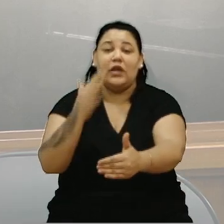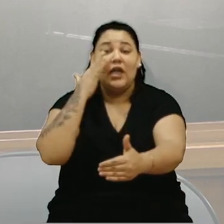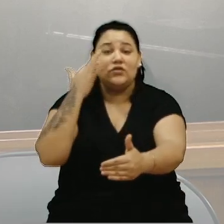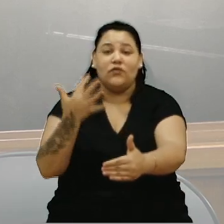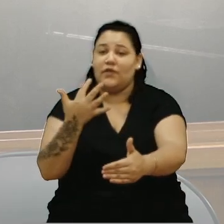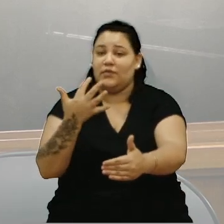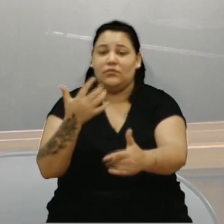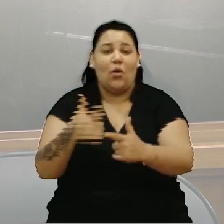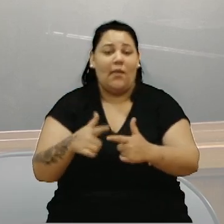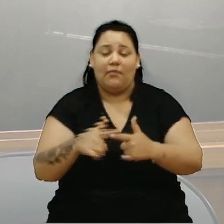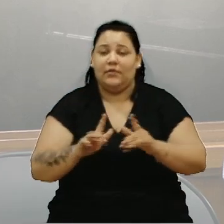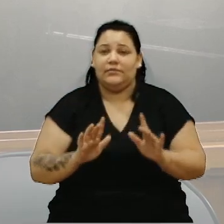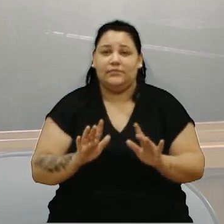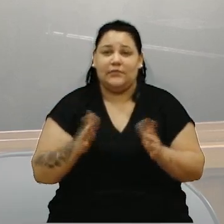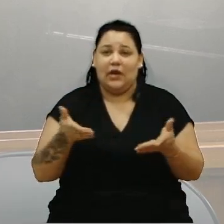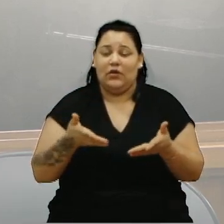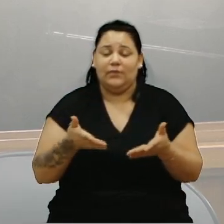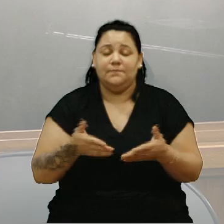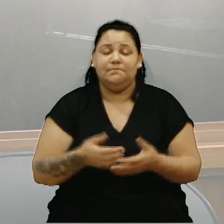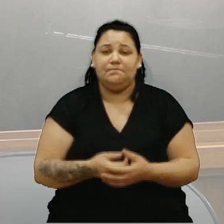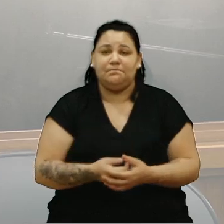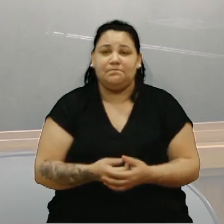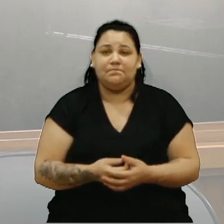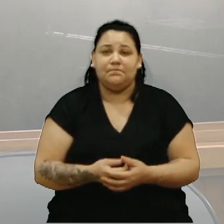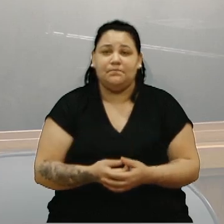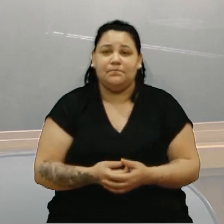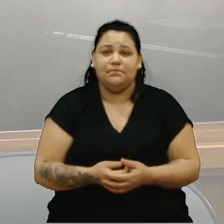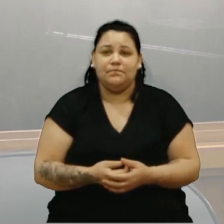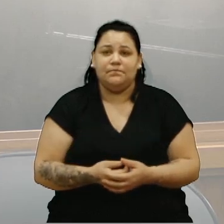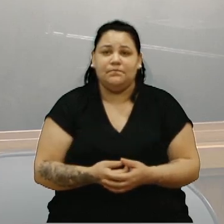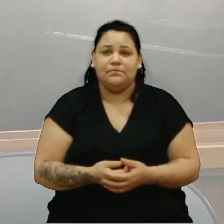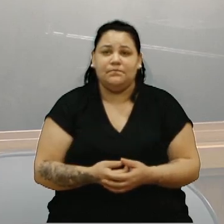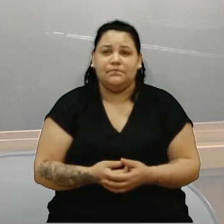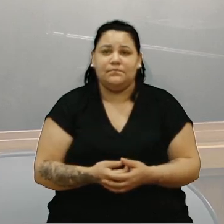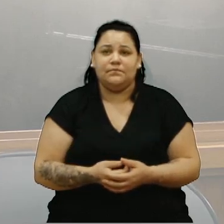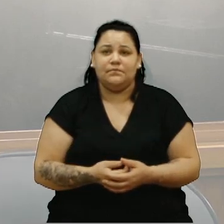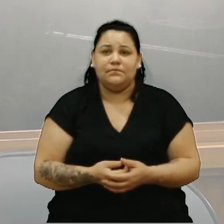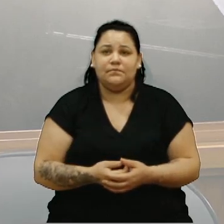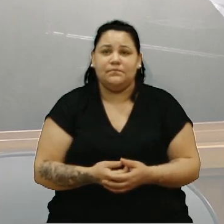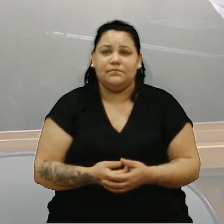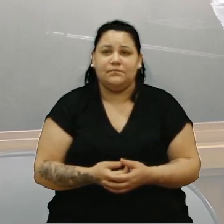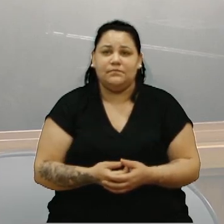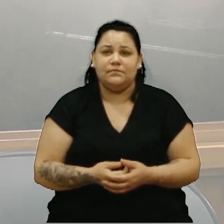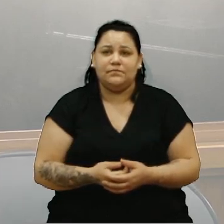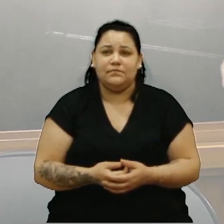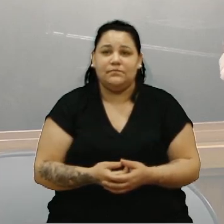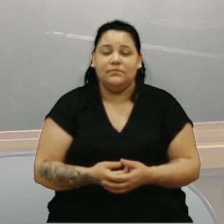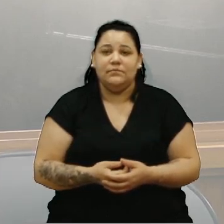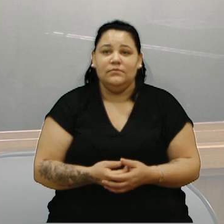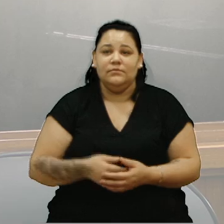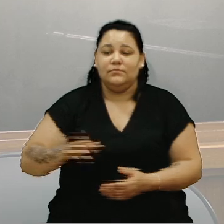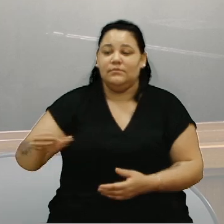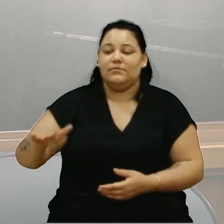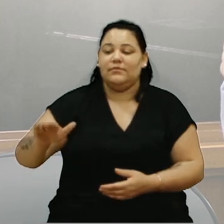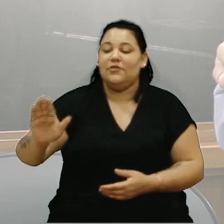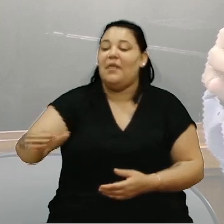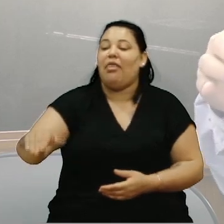os problemas. E agora... Bate o sino.